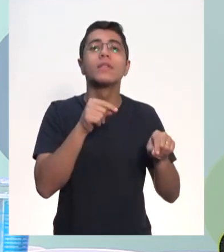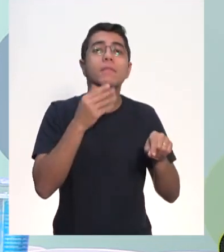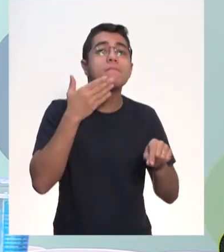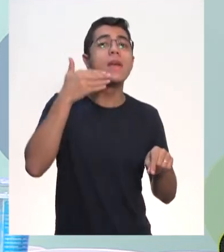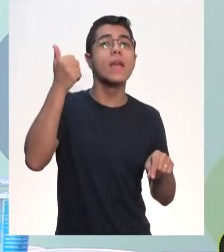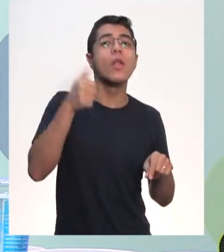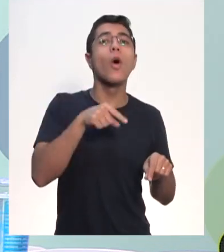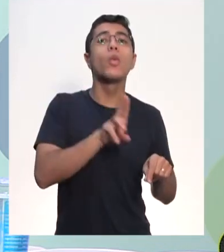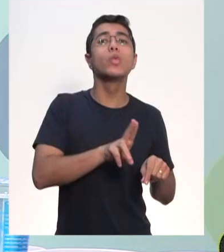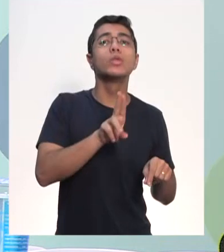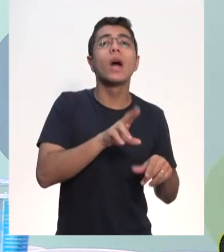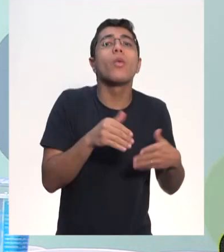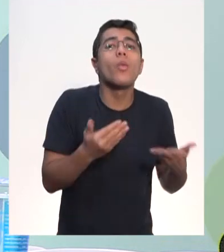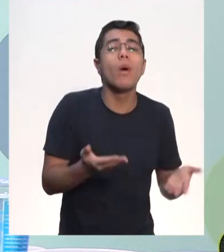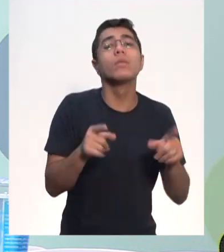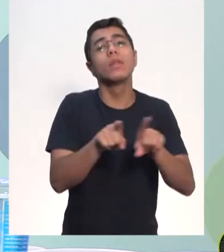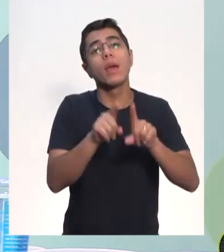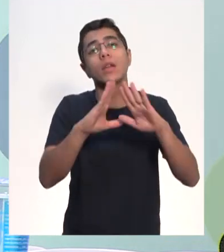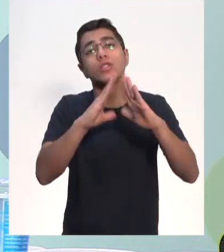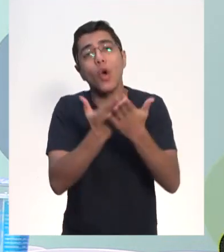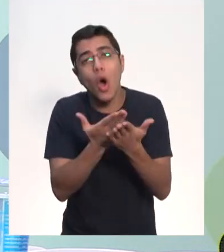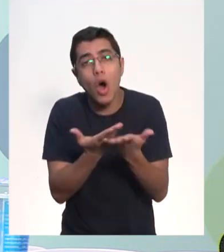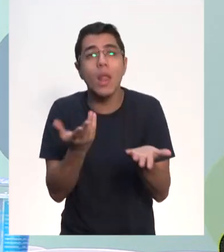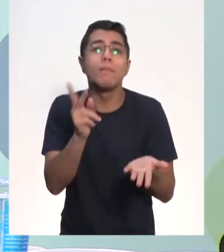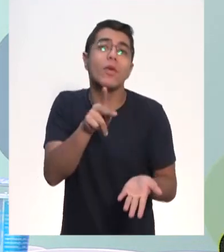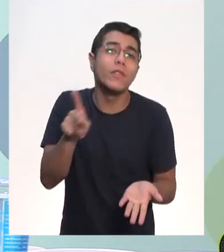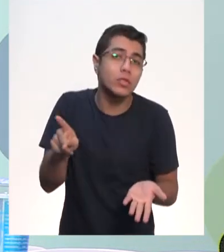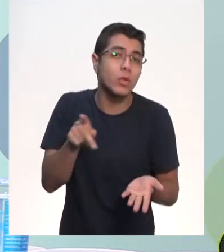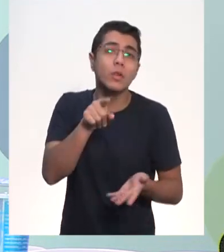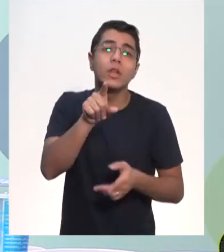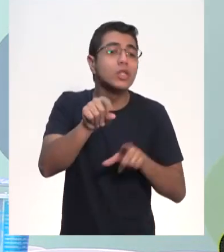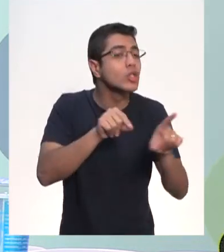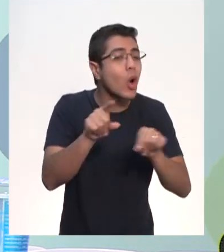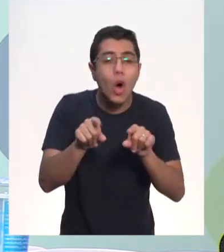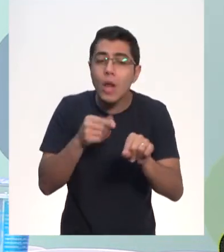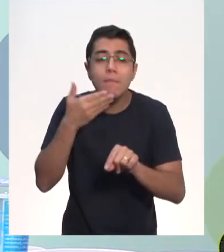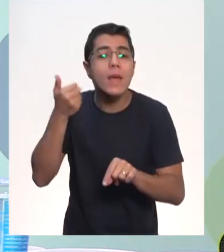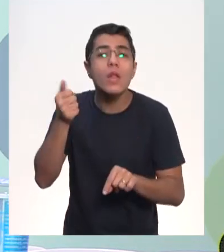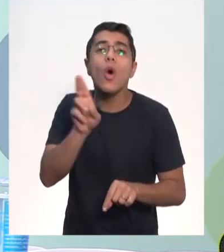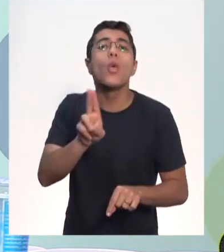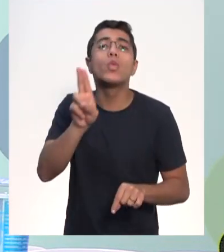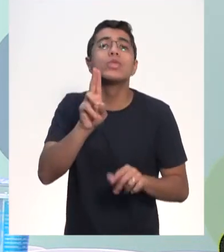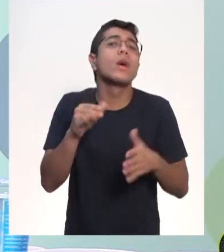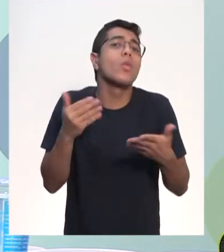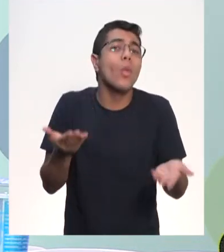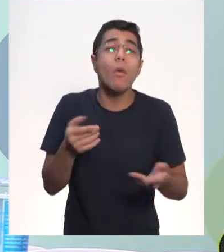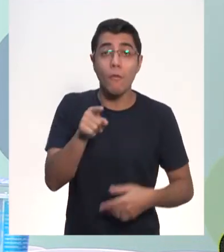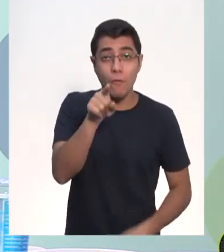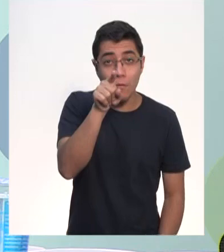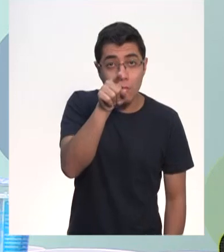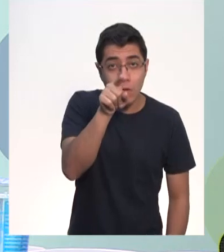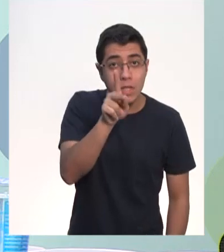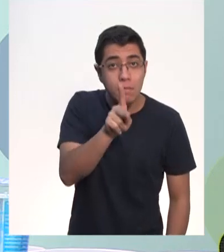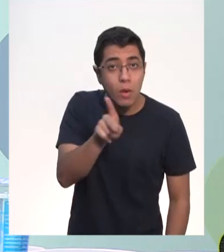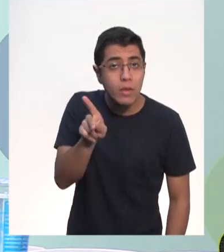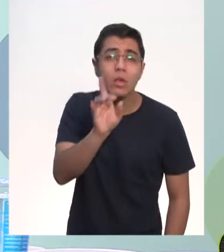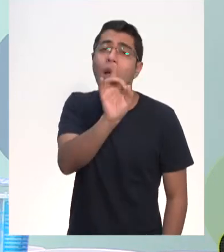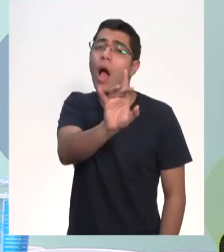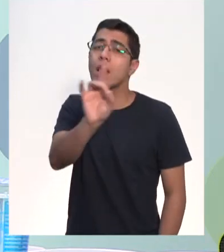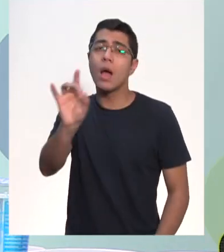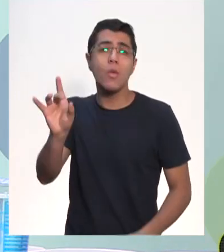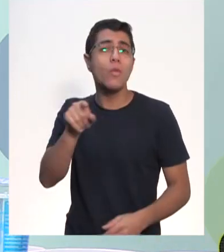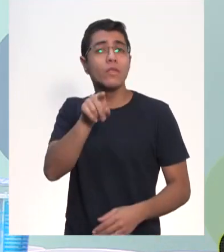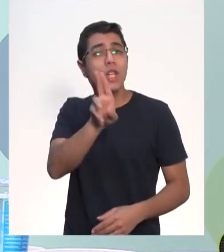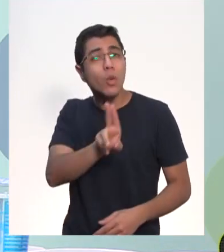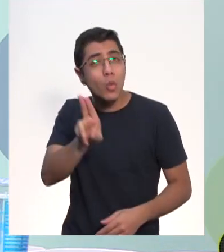professores, também para a organização. Agora, cada professor também pode e tem autonomia para escolher a ferramenta que vai utilizar ou que